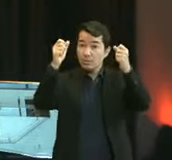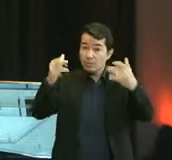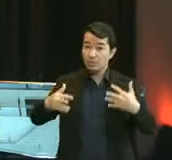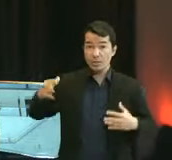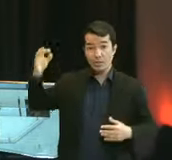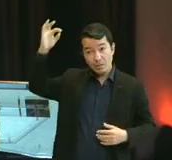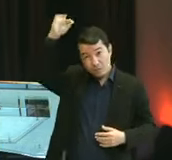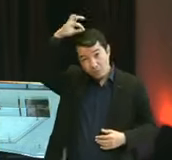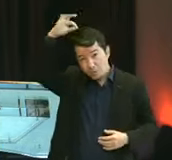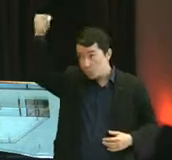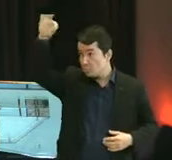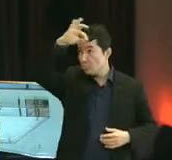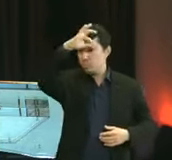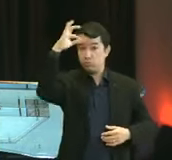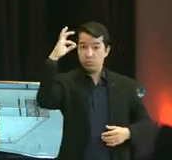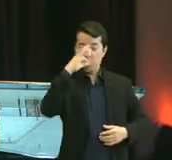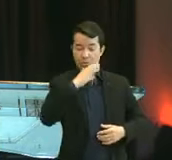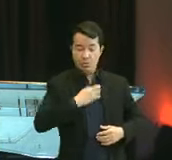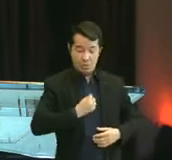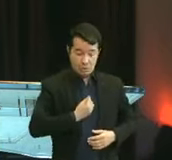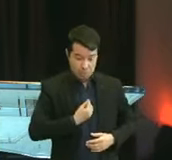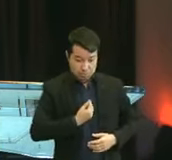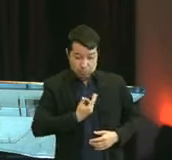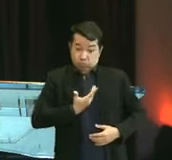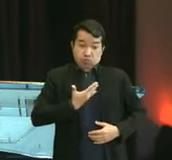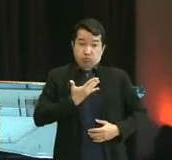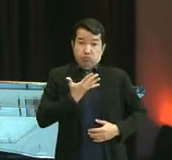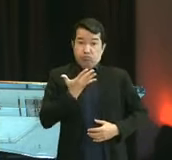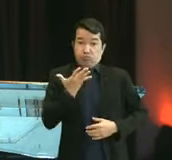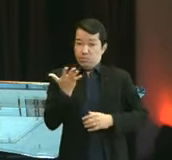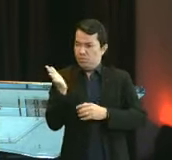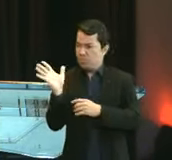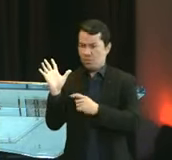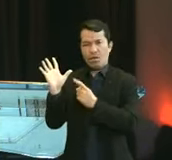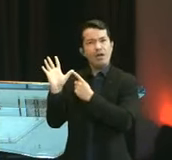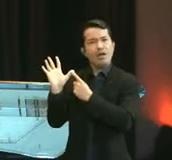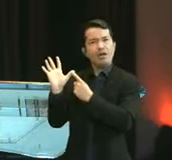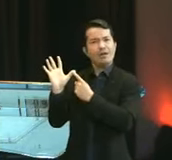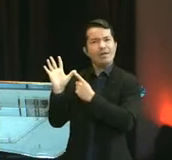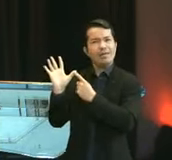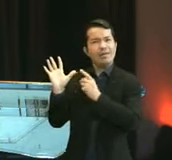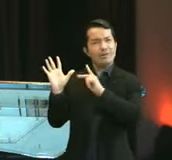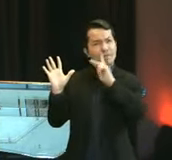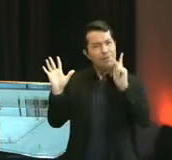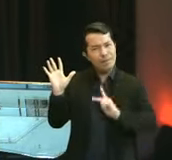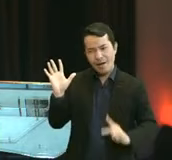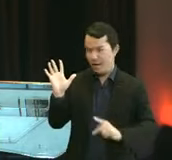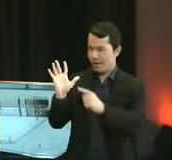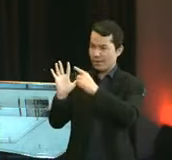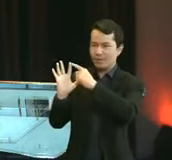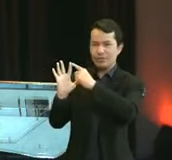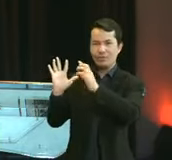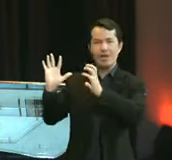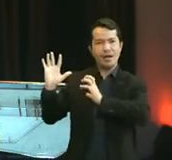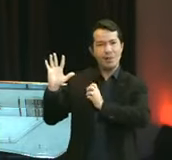paz, de mansidão, de bondade, de domínio próprio. amabilidade. Essa semana minha